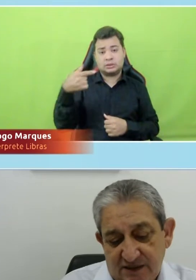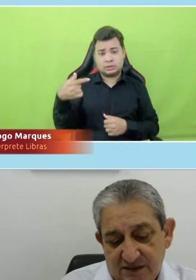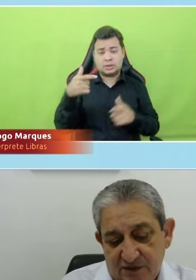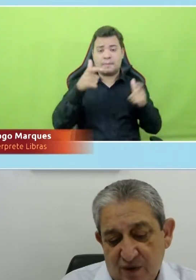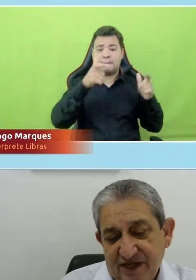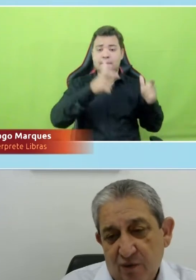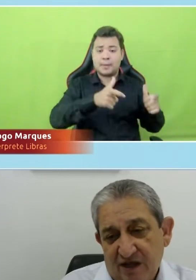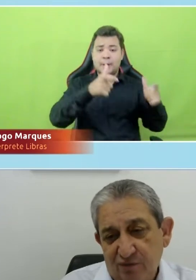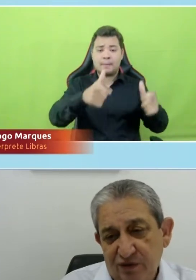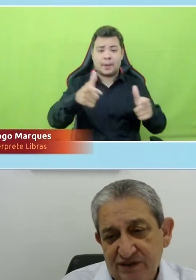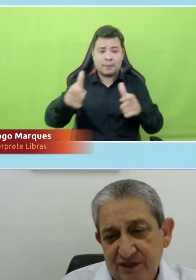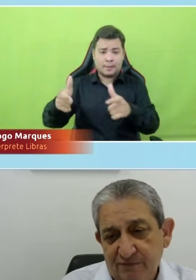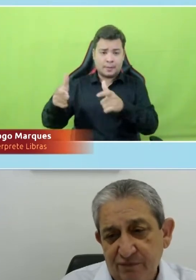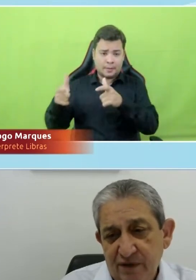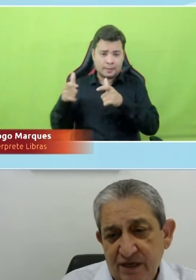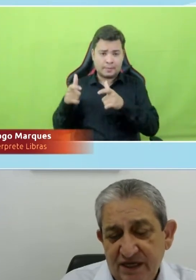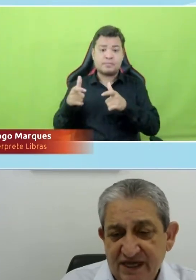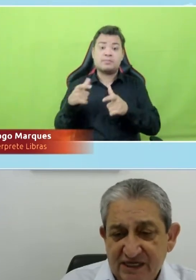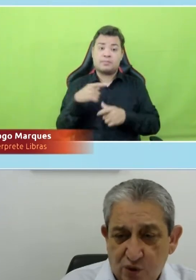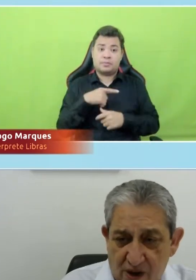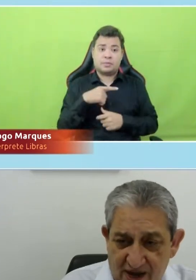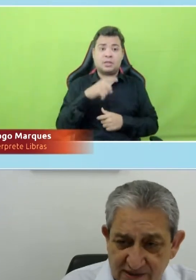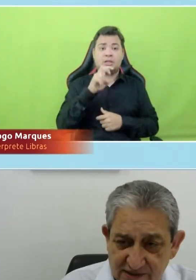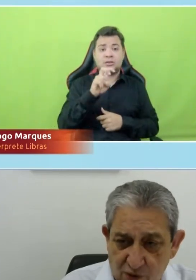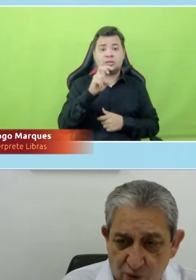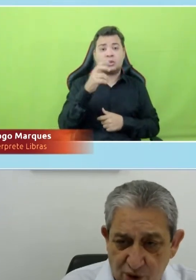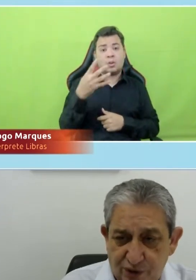em 54 municípios, e das